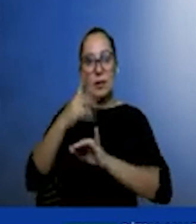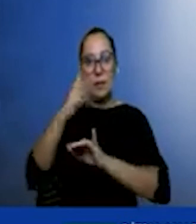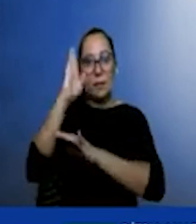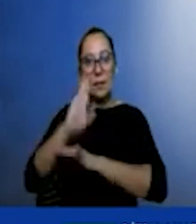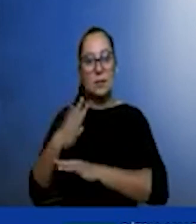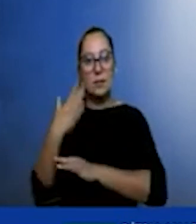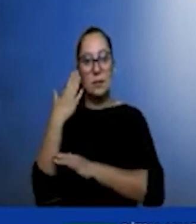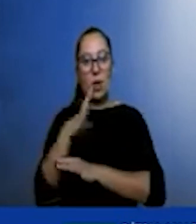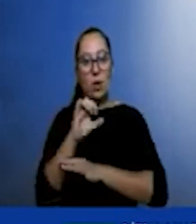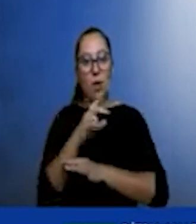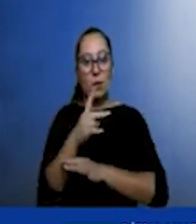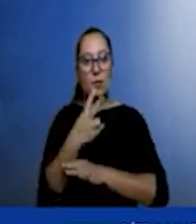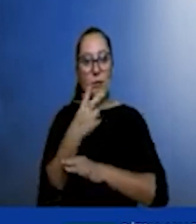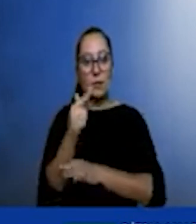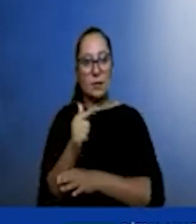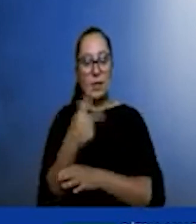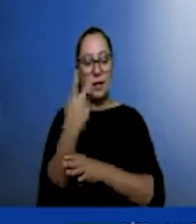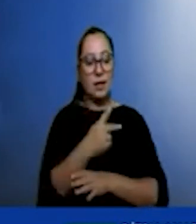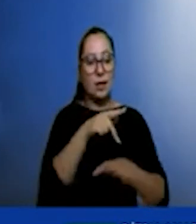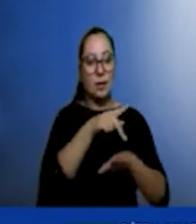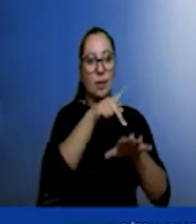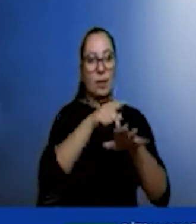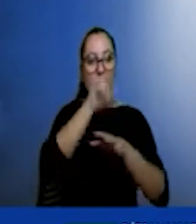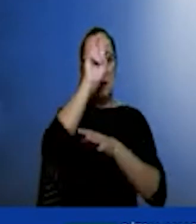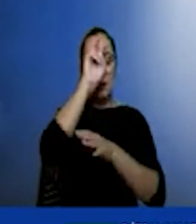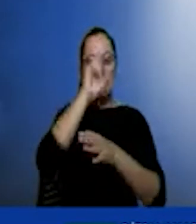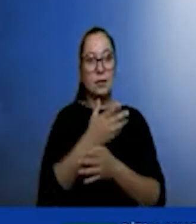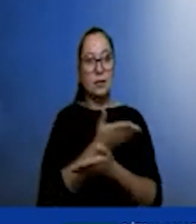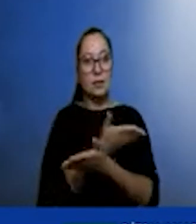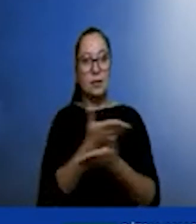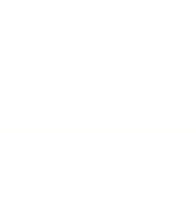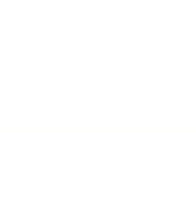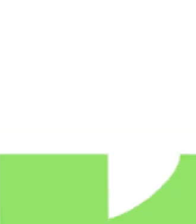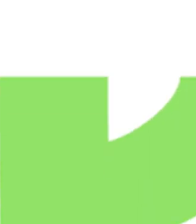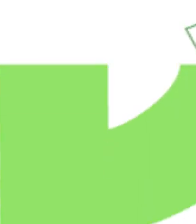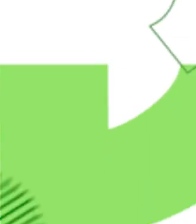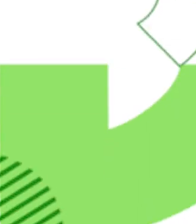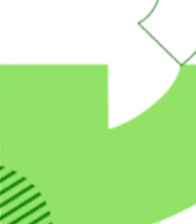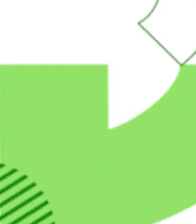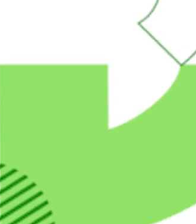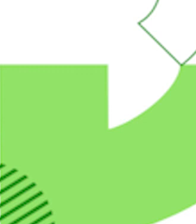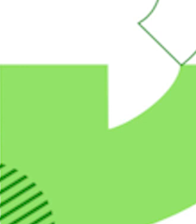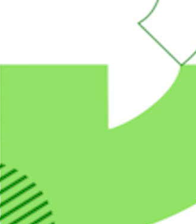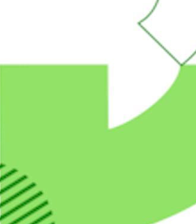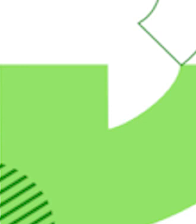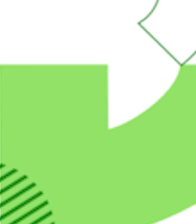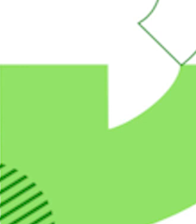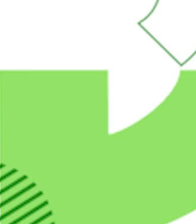COP27, em Sharm el-Sheikh. Tenham todos uma boa noite.